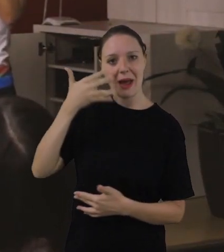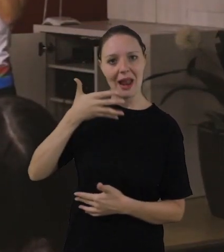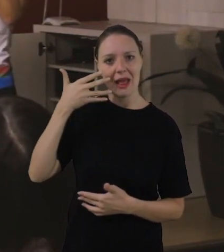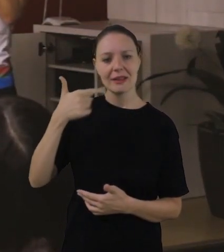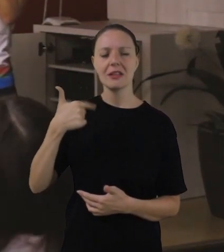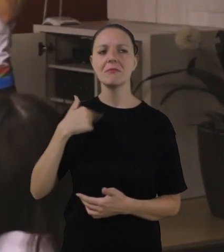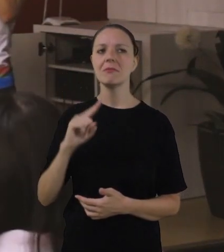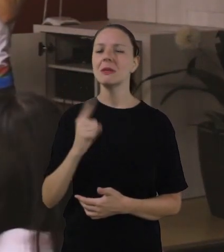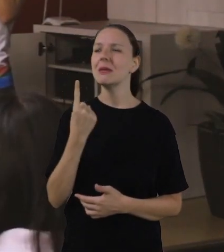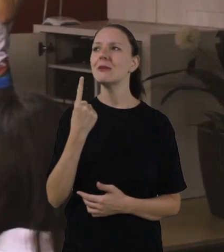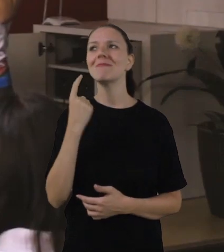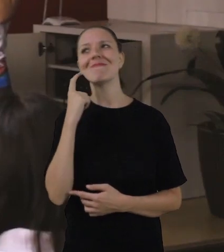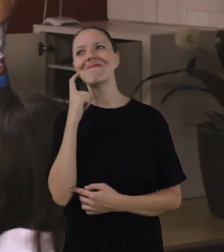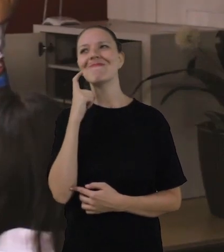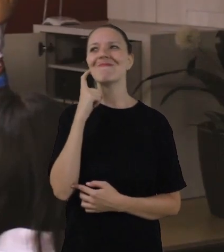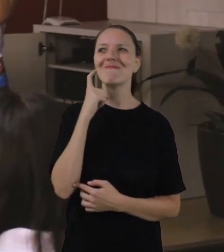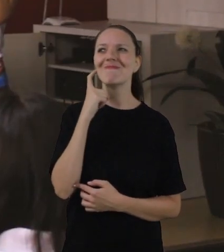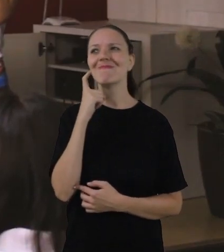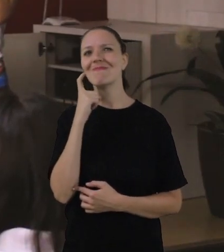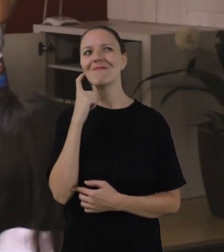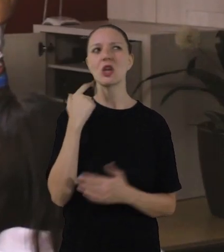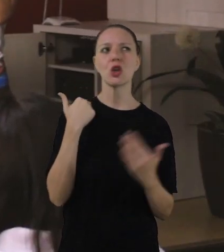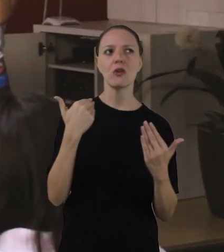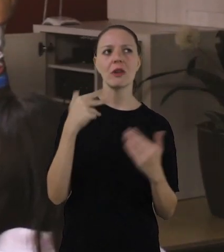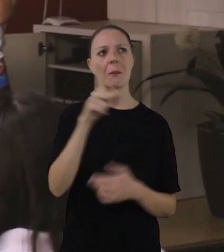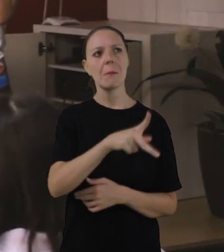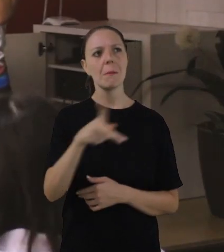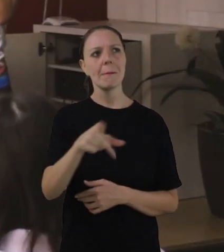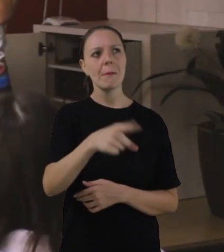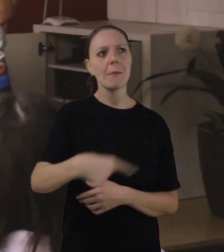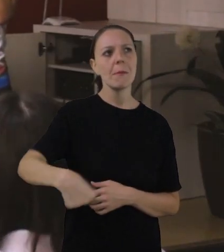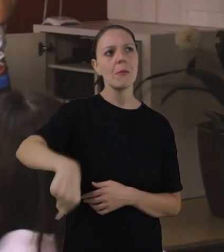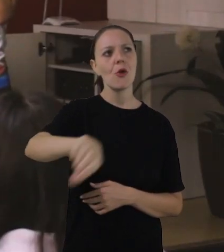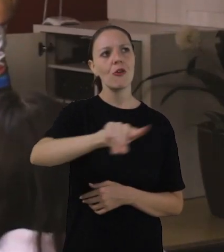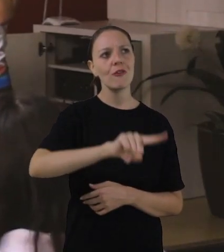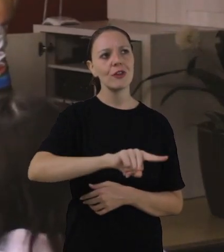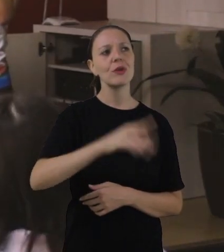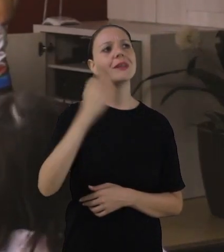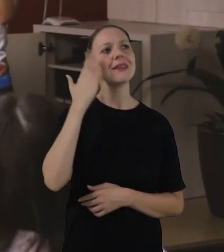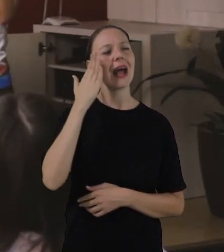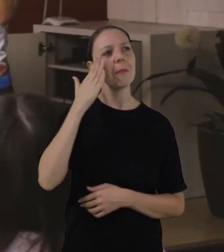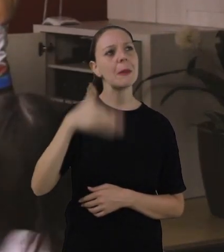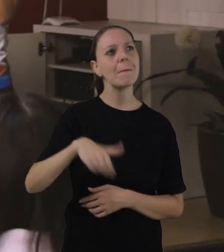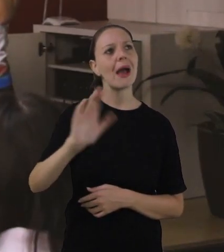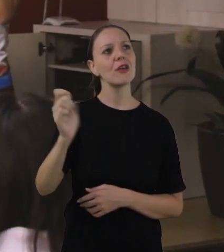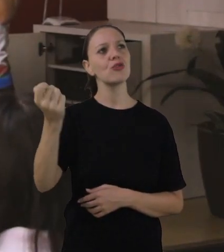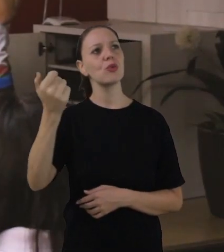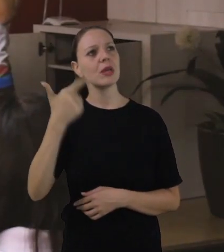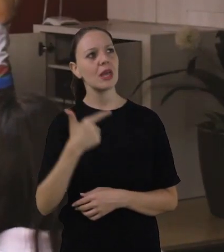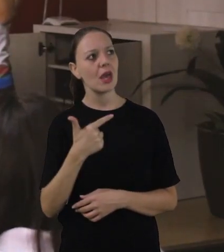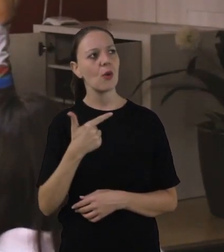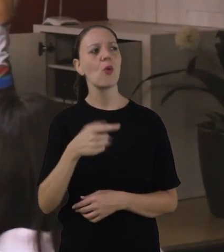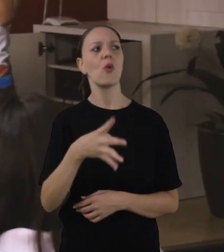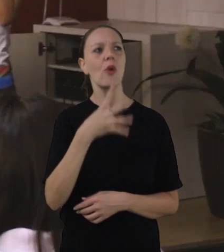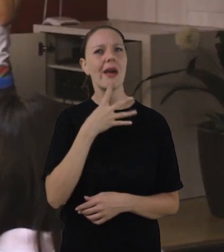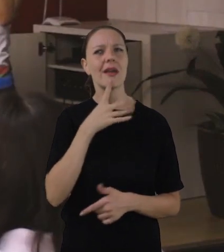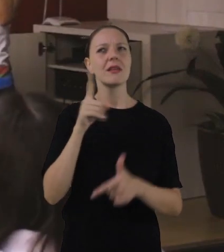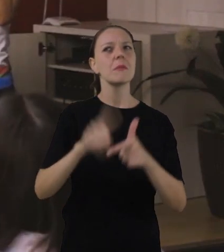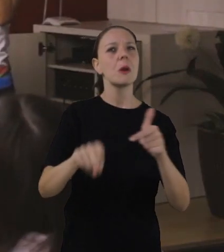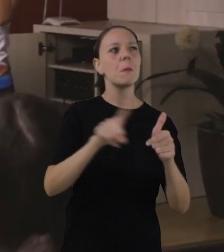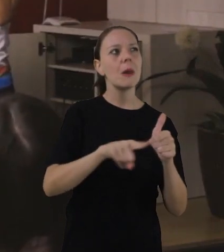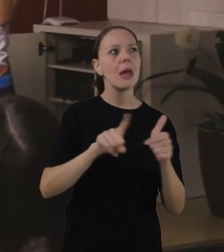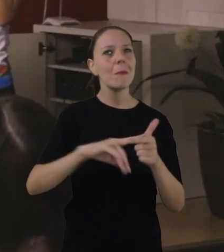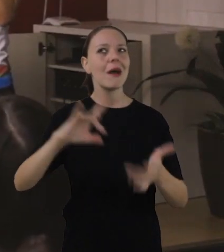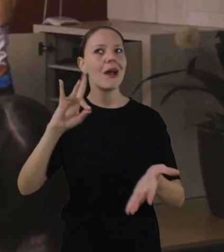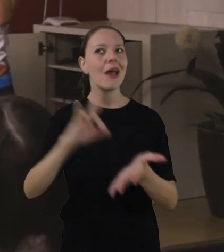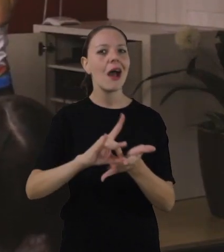me questionando o que eu vou falar para um monte de professor que quer saber mais do que eu os problemas que a gente enfrenta, né?